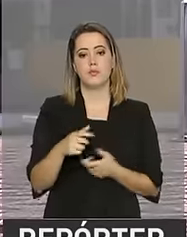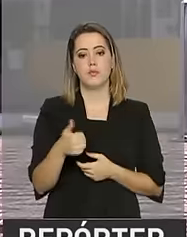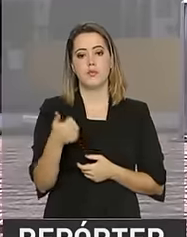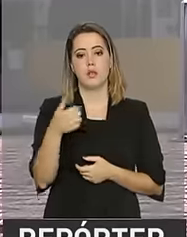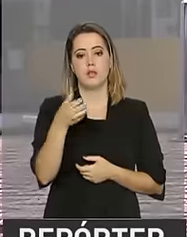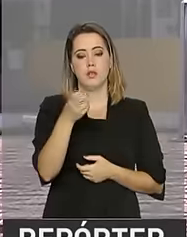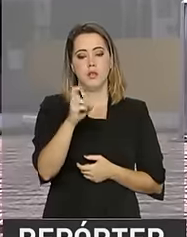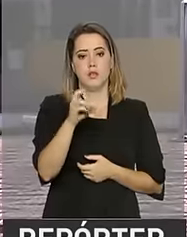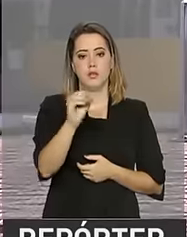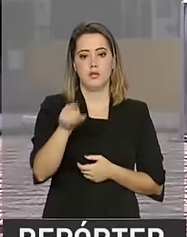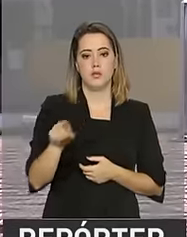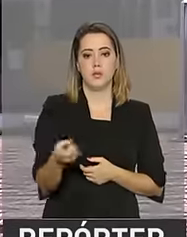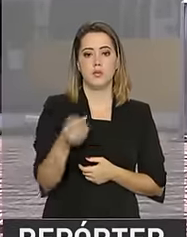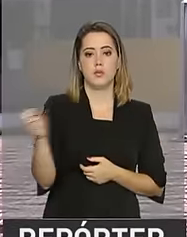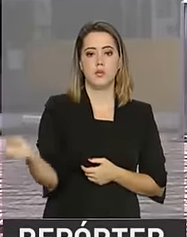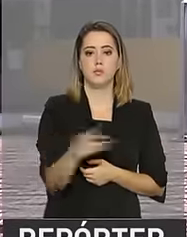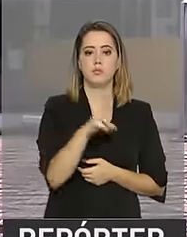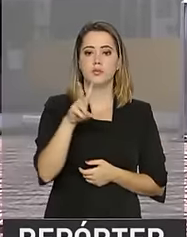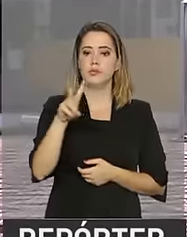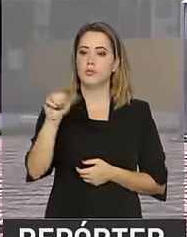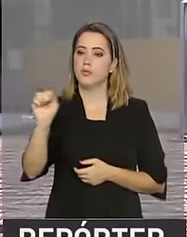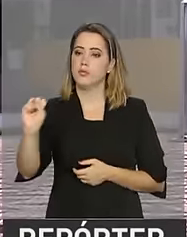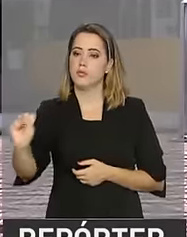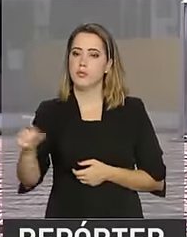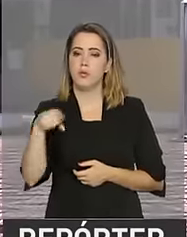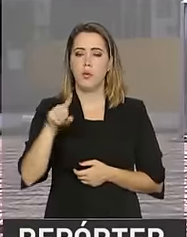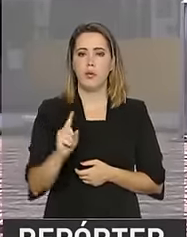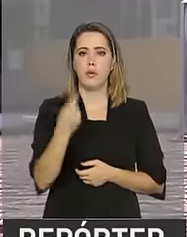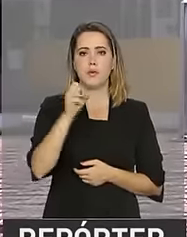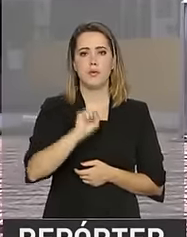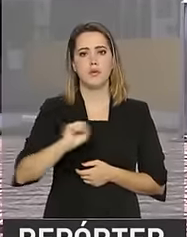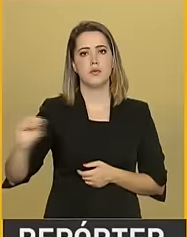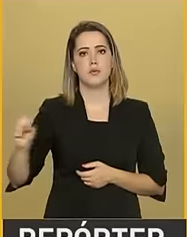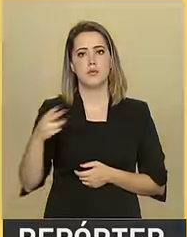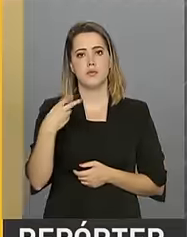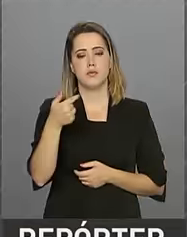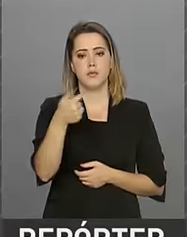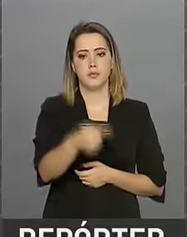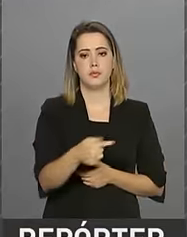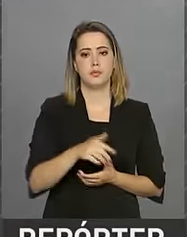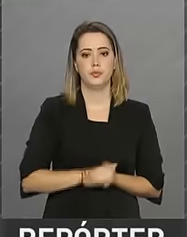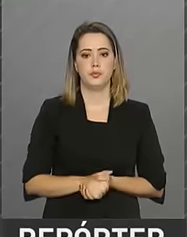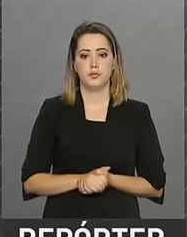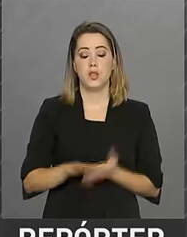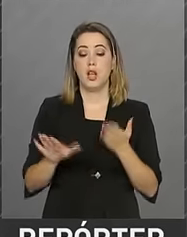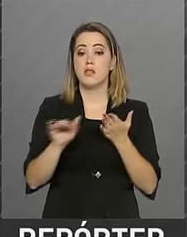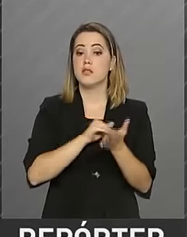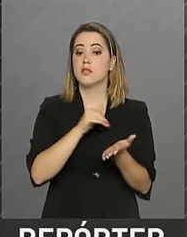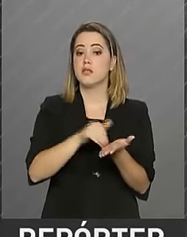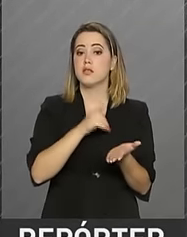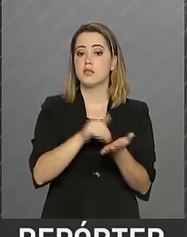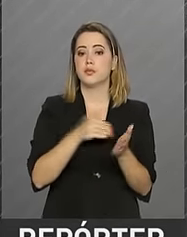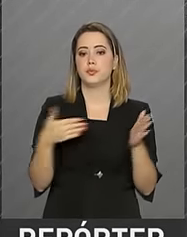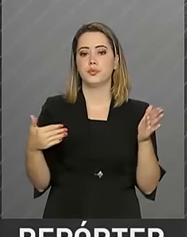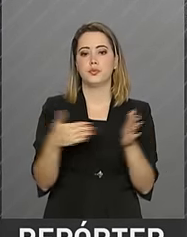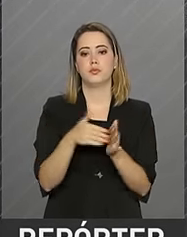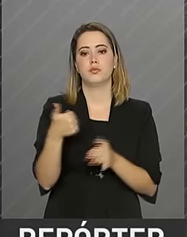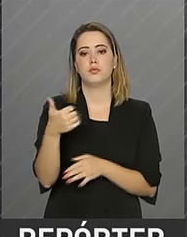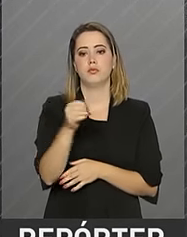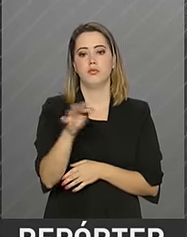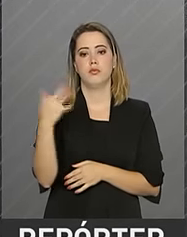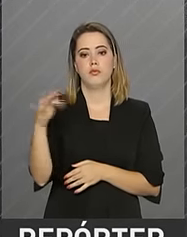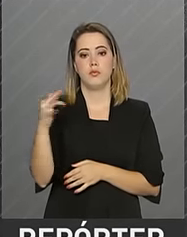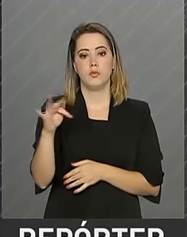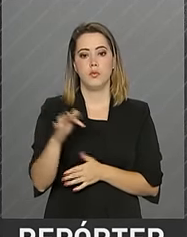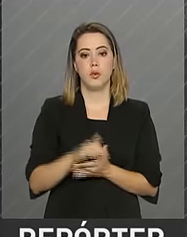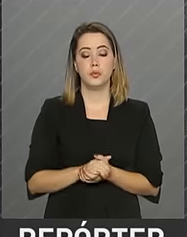150.000 novas vagas para o primeiro semestre de 2017 as inscrições para o fiéis vão até o dia 10 de